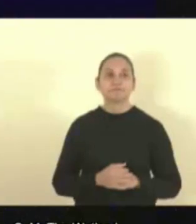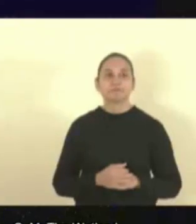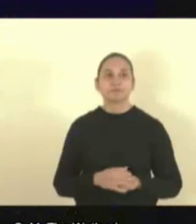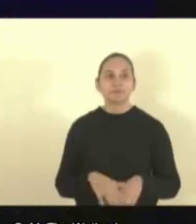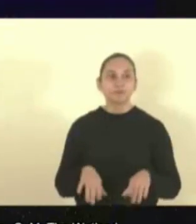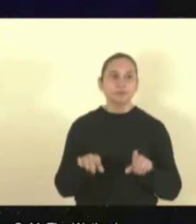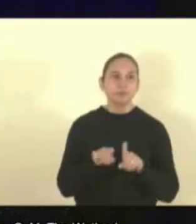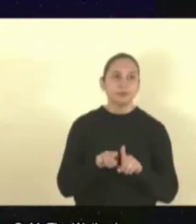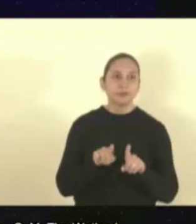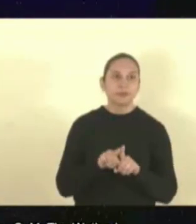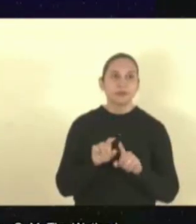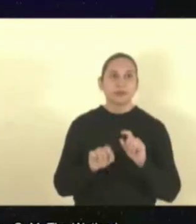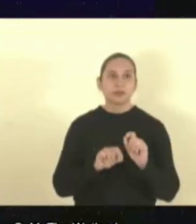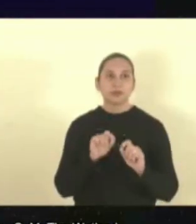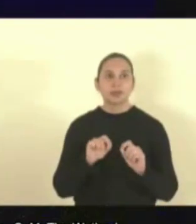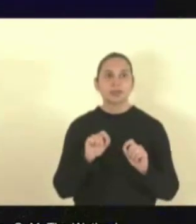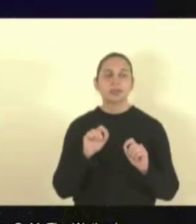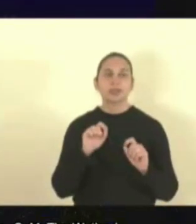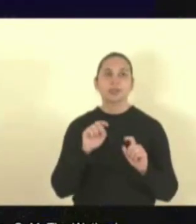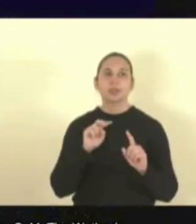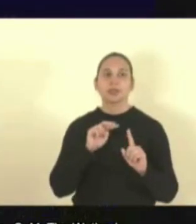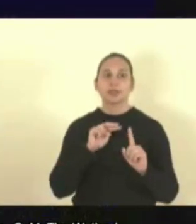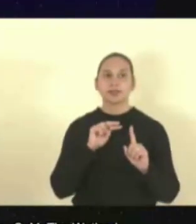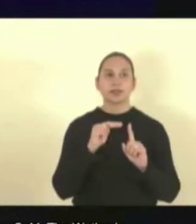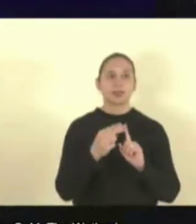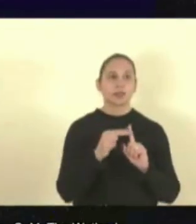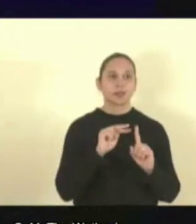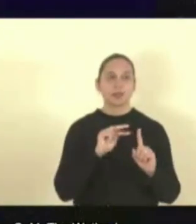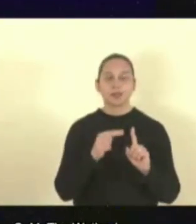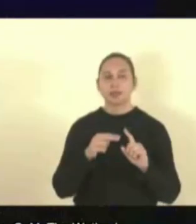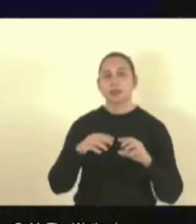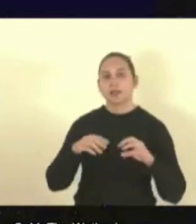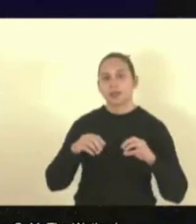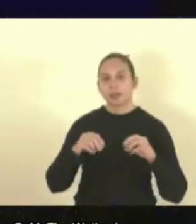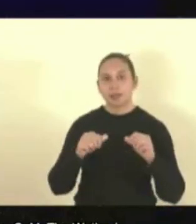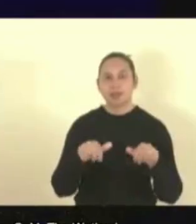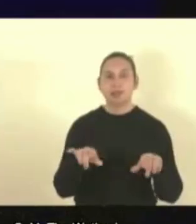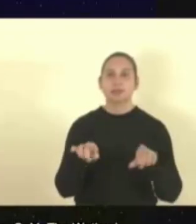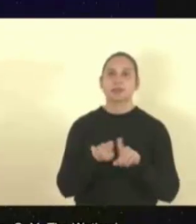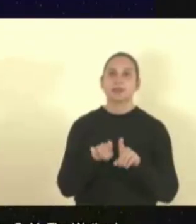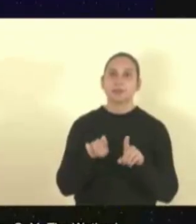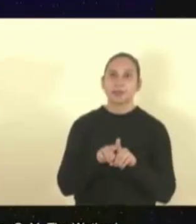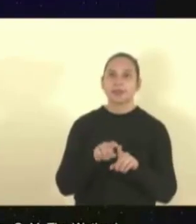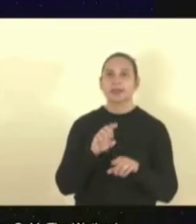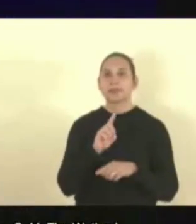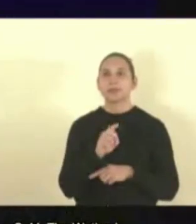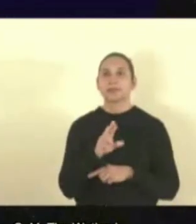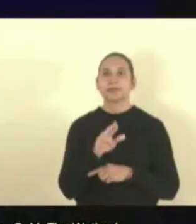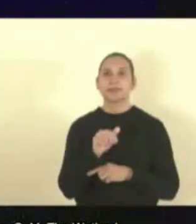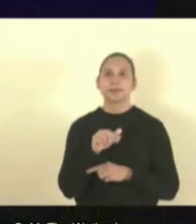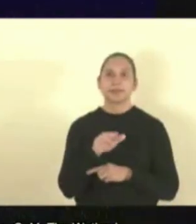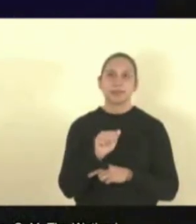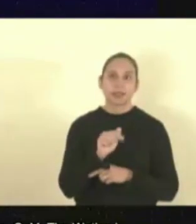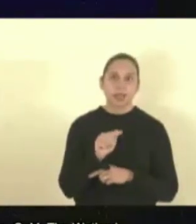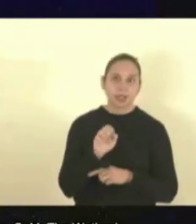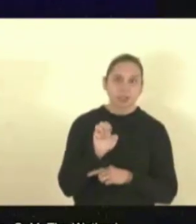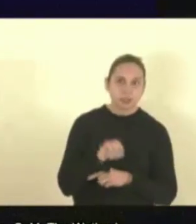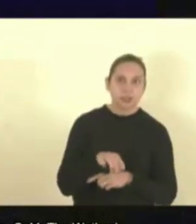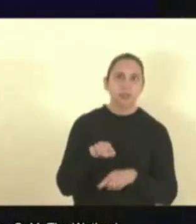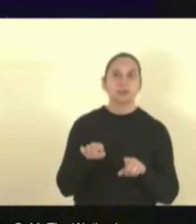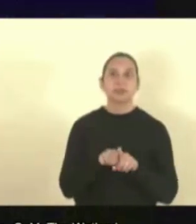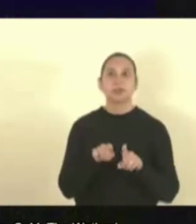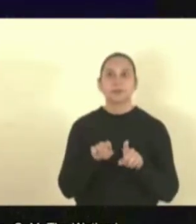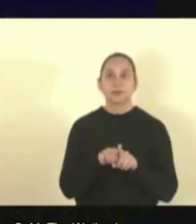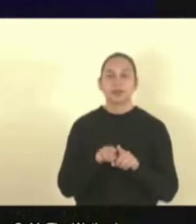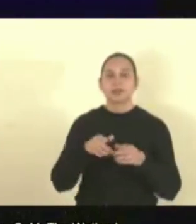ligadas até a aspectos de uso da terra, como, por exemplo, canais de drenagem e até mesmo depressões ao longo de estradas.